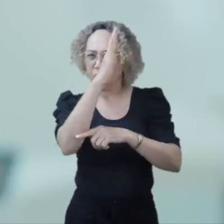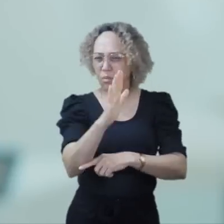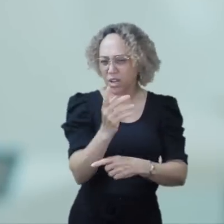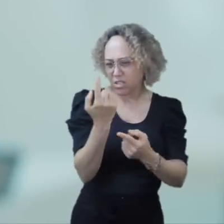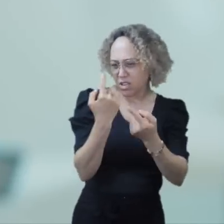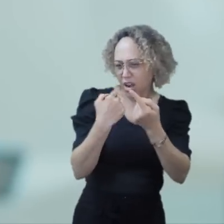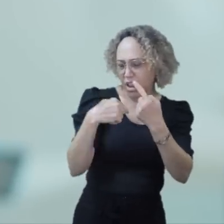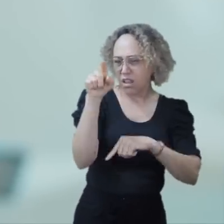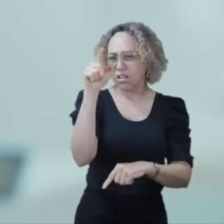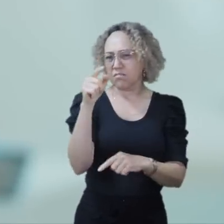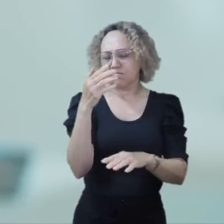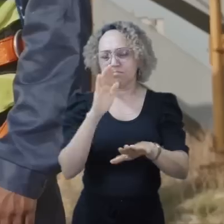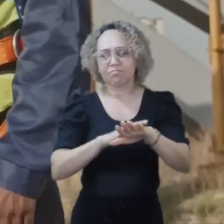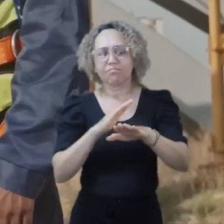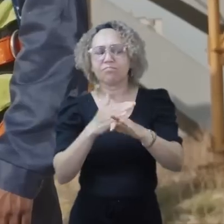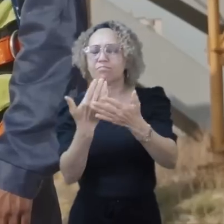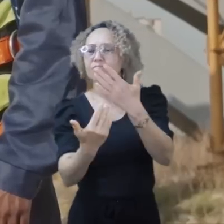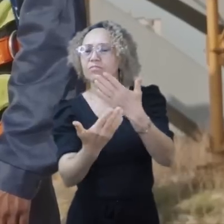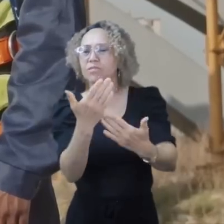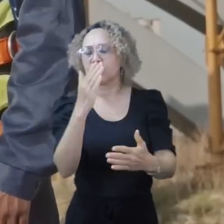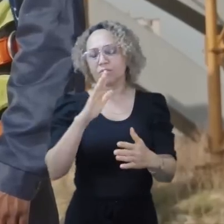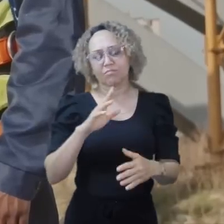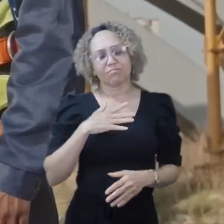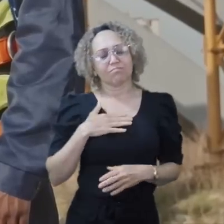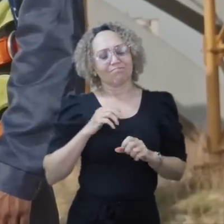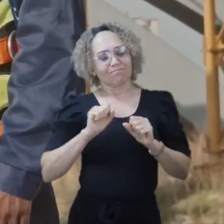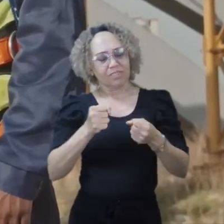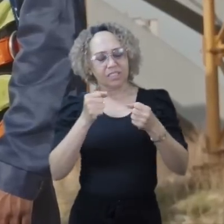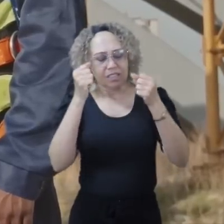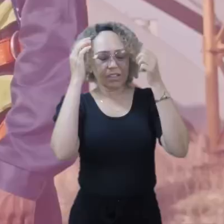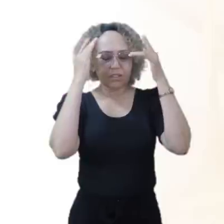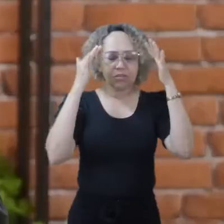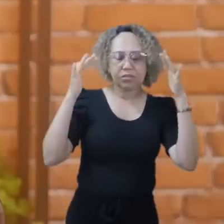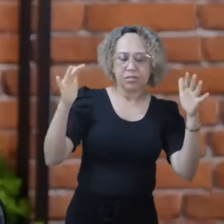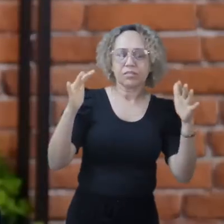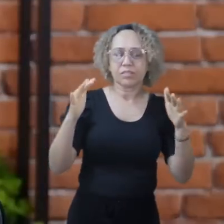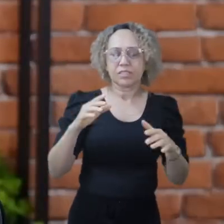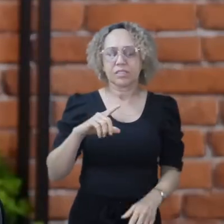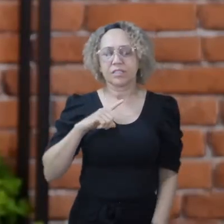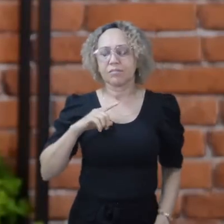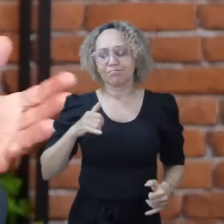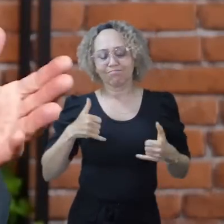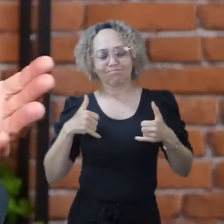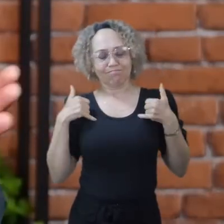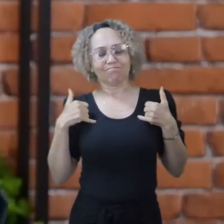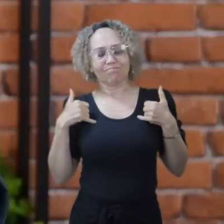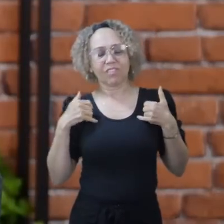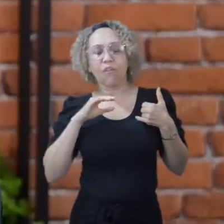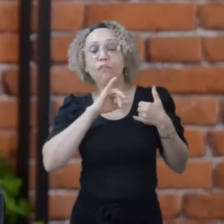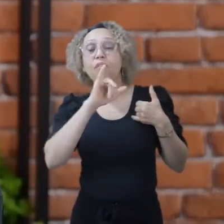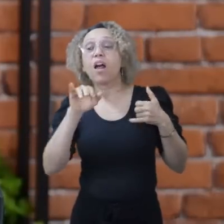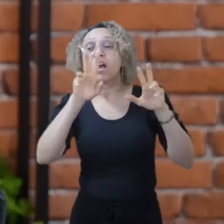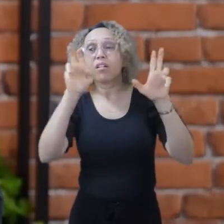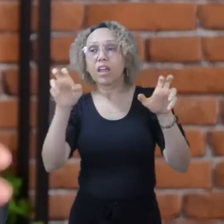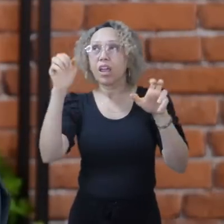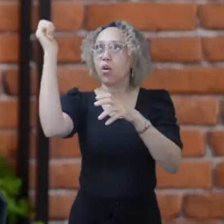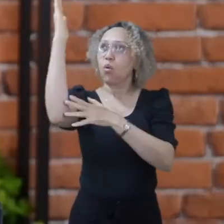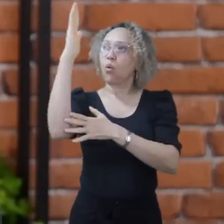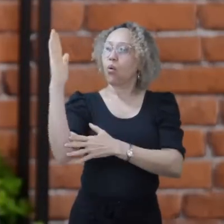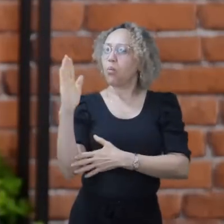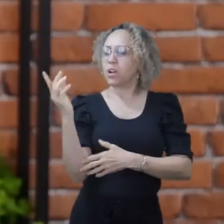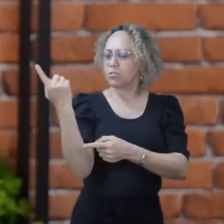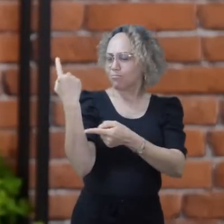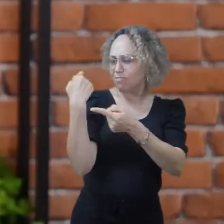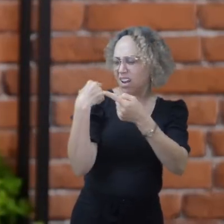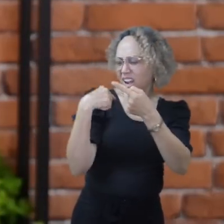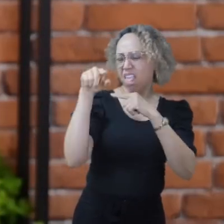sua dedicação e com seus sonhos. Eu tenho muito orgulho de dizer, o Brasil está sim dando a volta